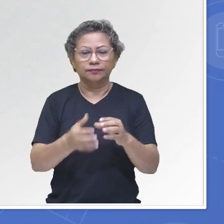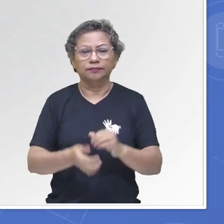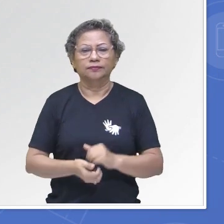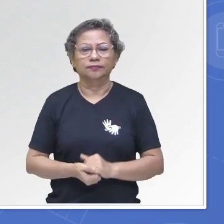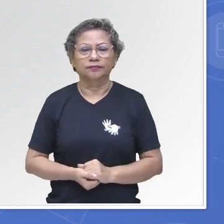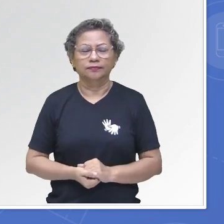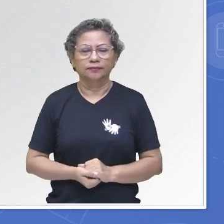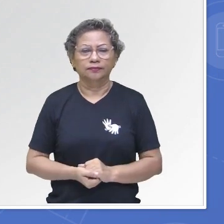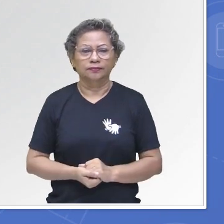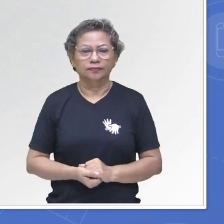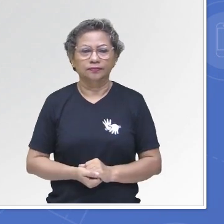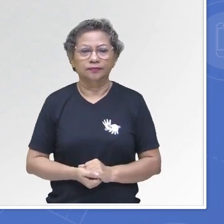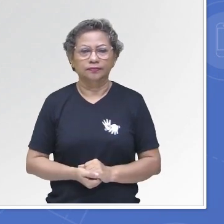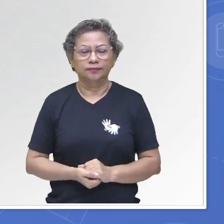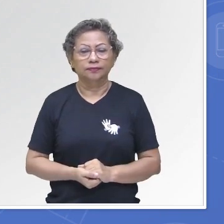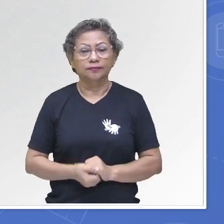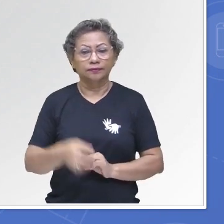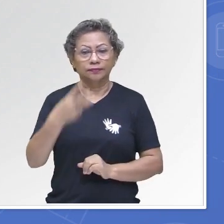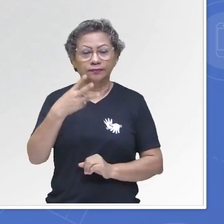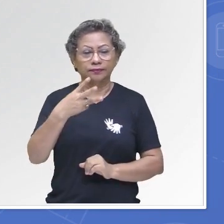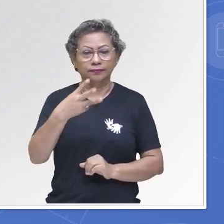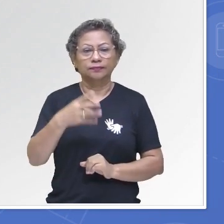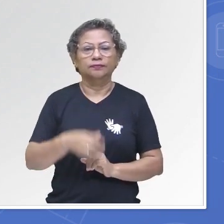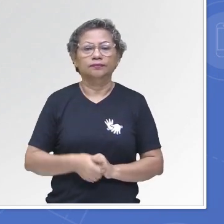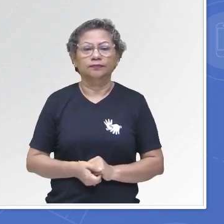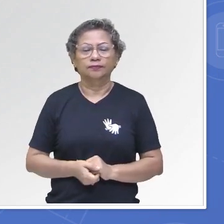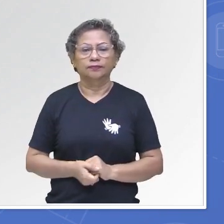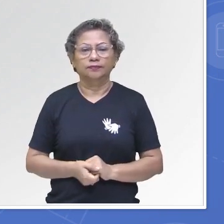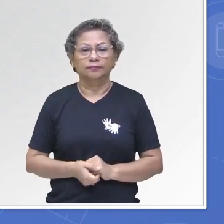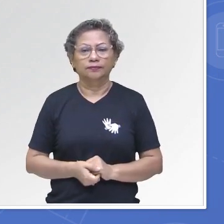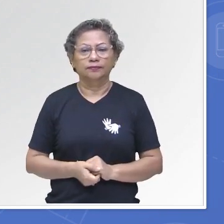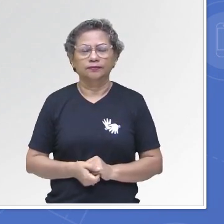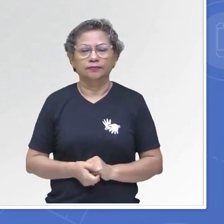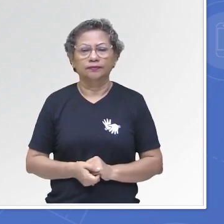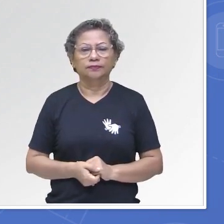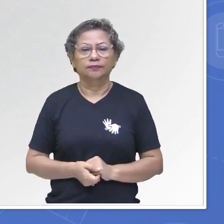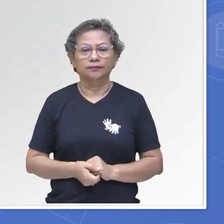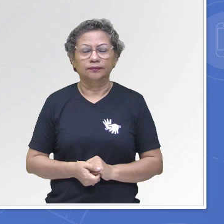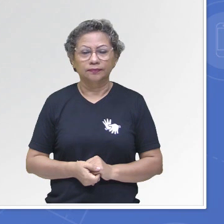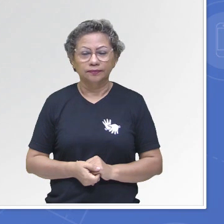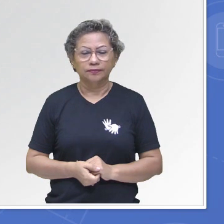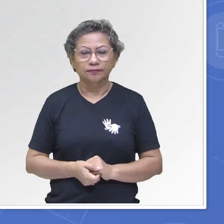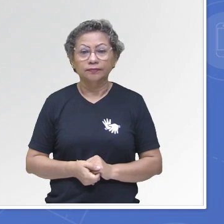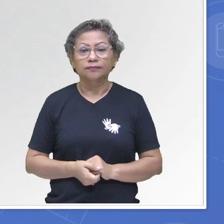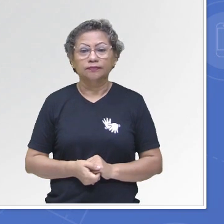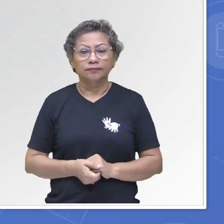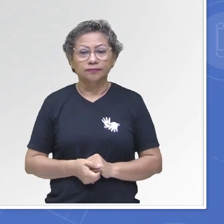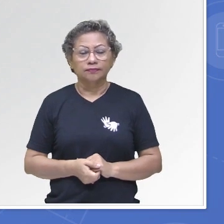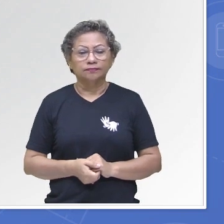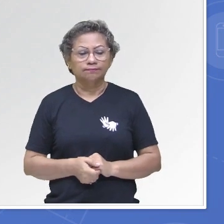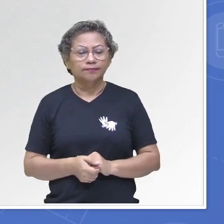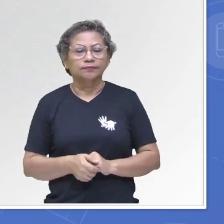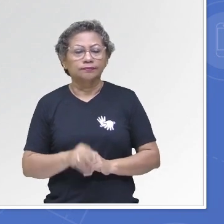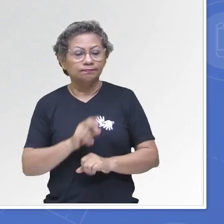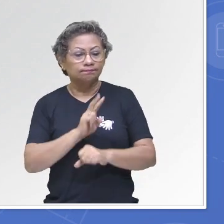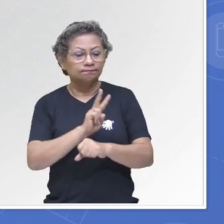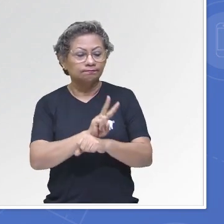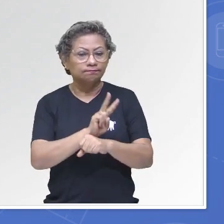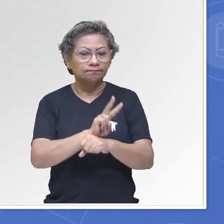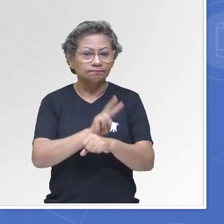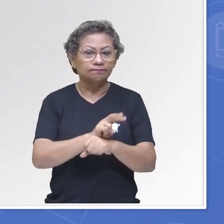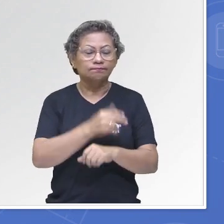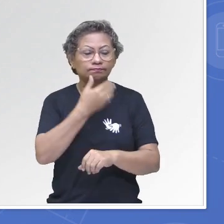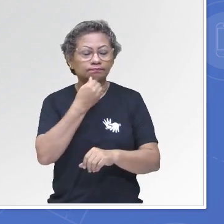a questão 3? O administrador lá da sala de cinema, o que ele fez? Estava todo mundo em fila, né?